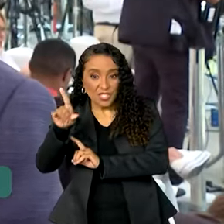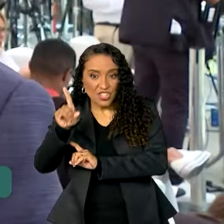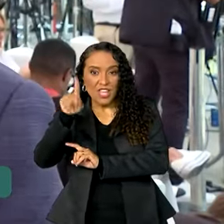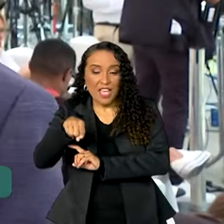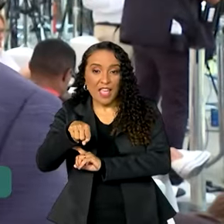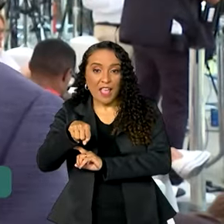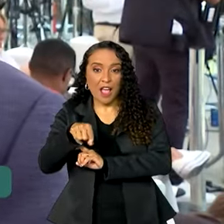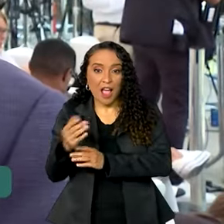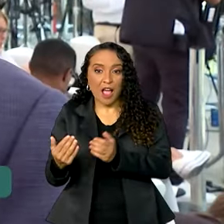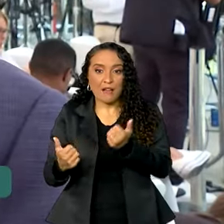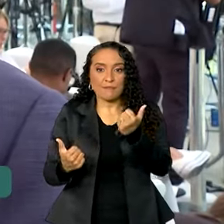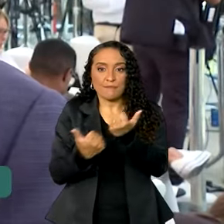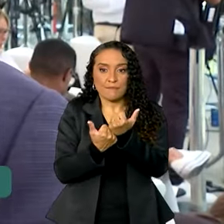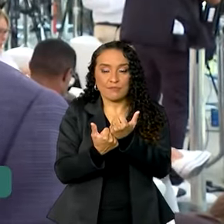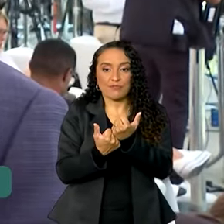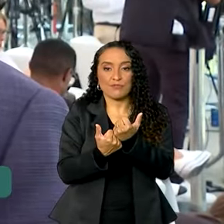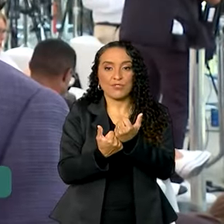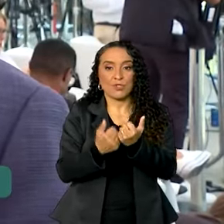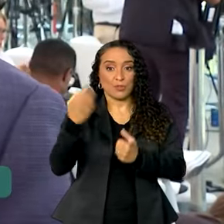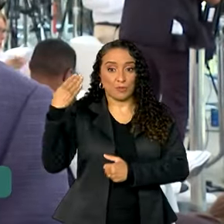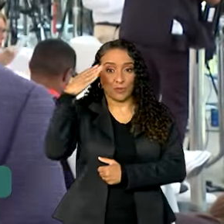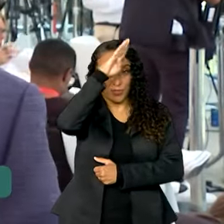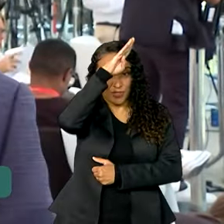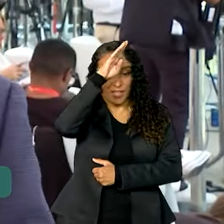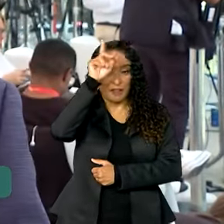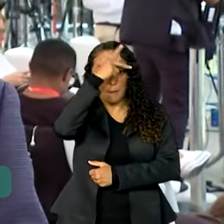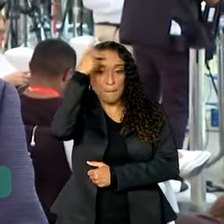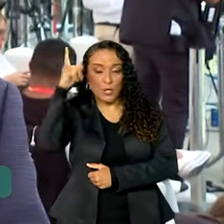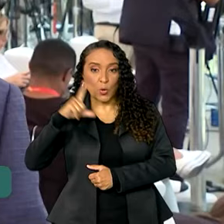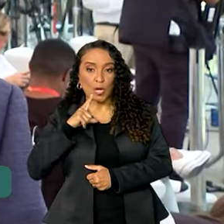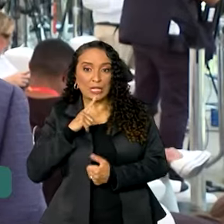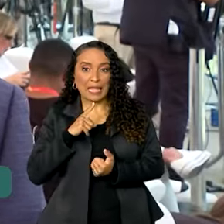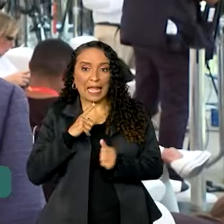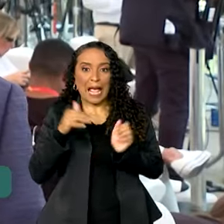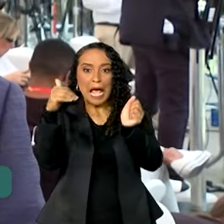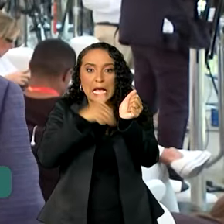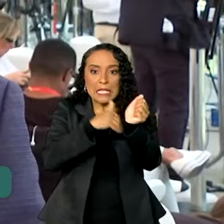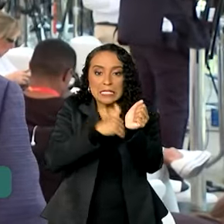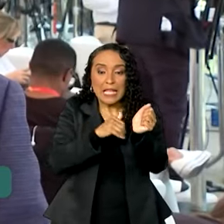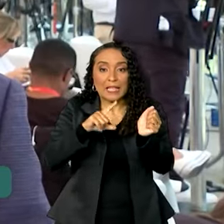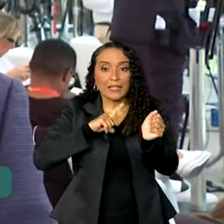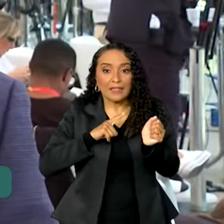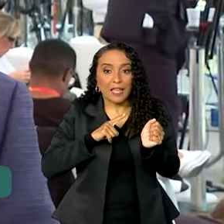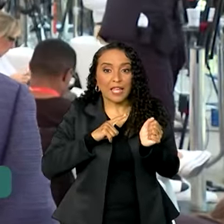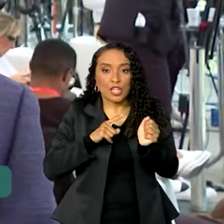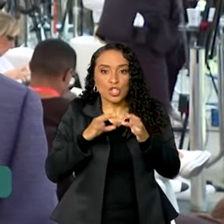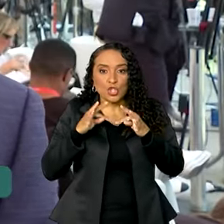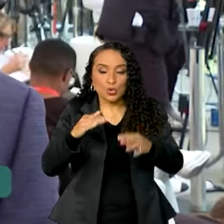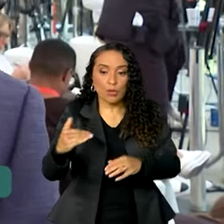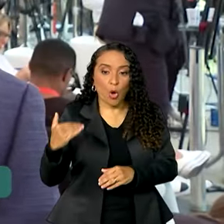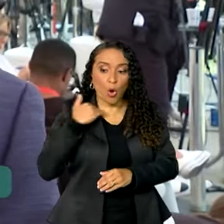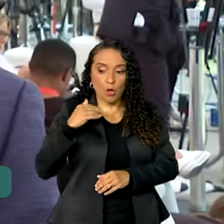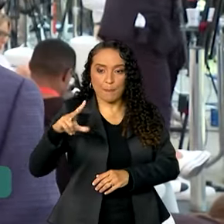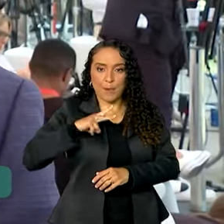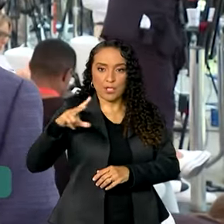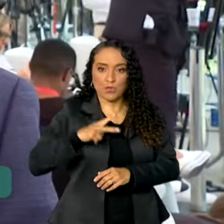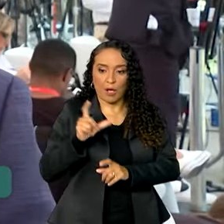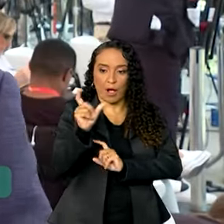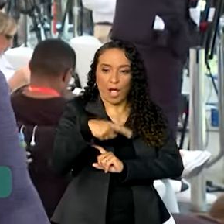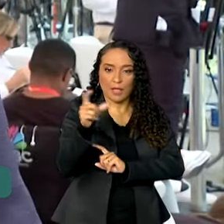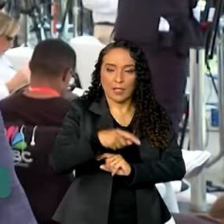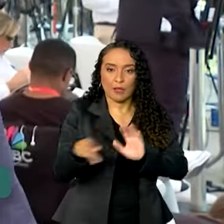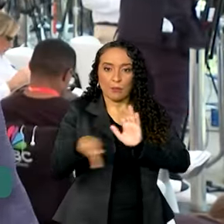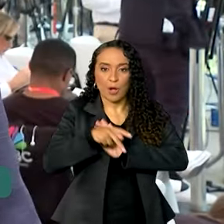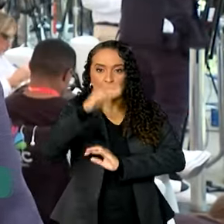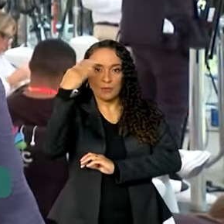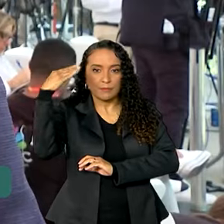ajudante de ordem do Bolsonaro, que era a pessoa que tinha a senha das contas pessoais do cartão do